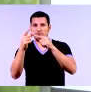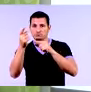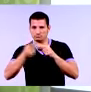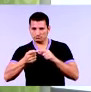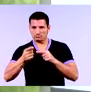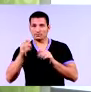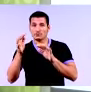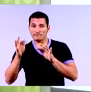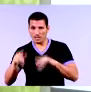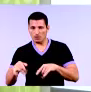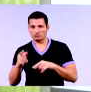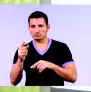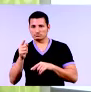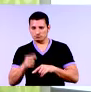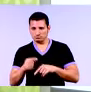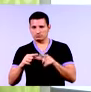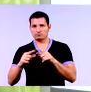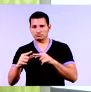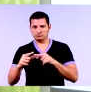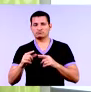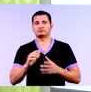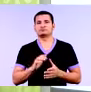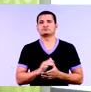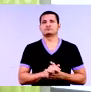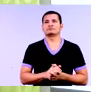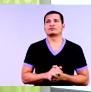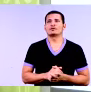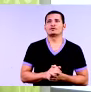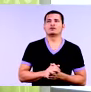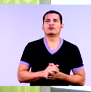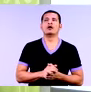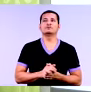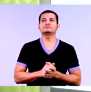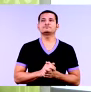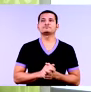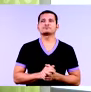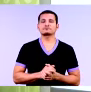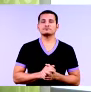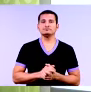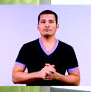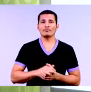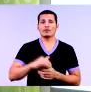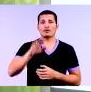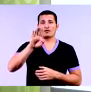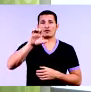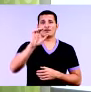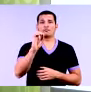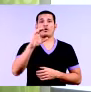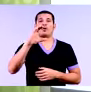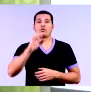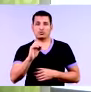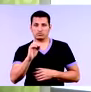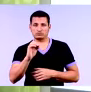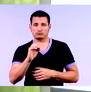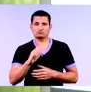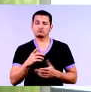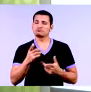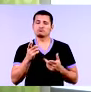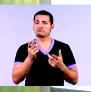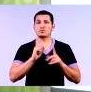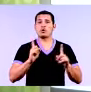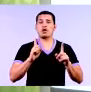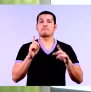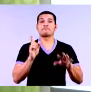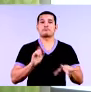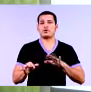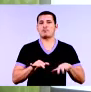código ou que tenham mais de uma linha. Ressalto que o comentário de bloco ele não serve para programar. Você